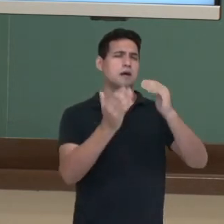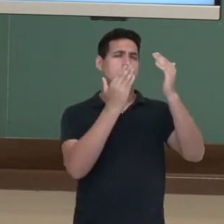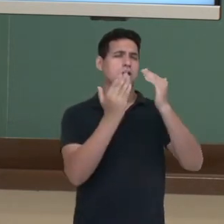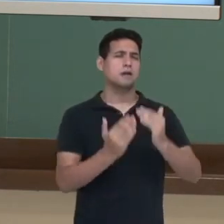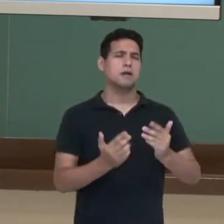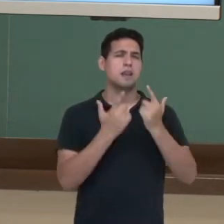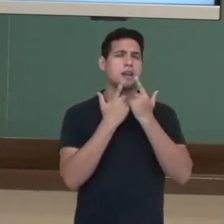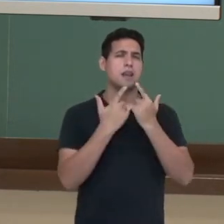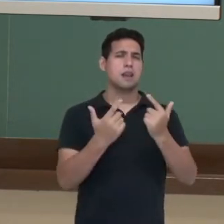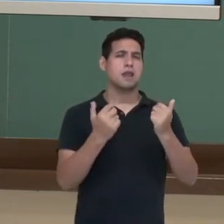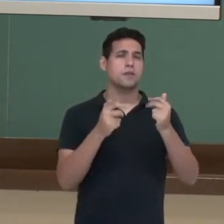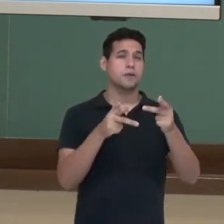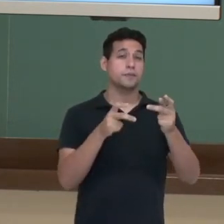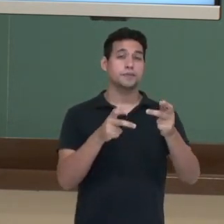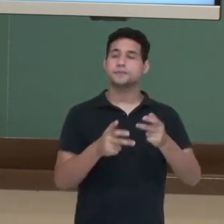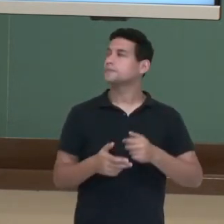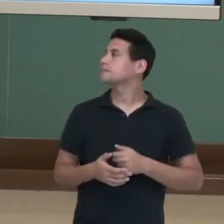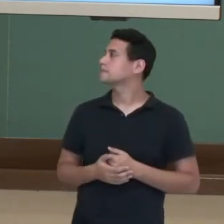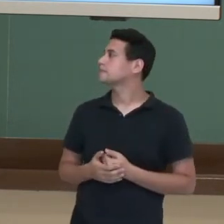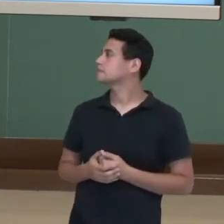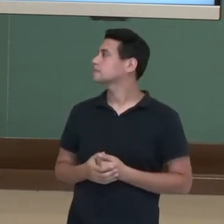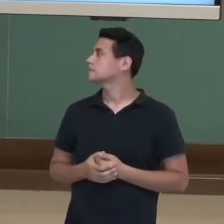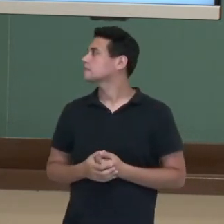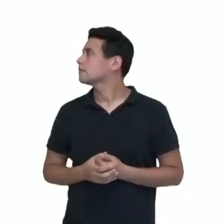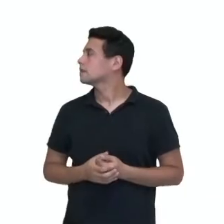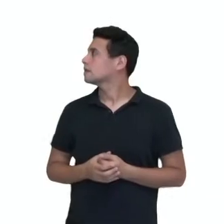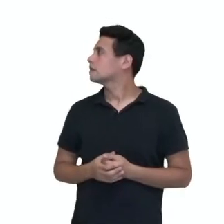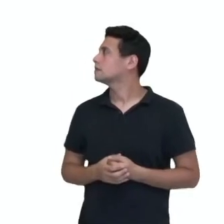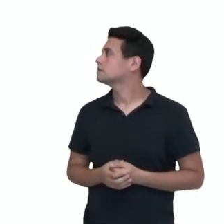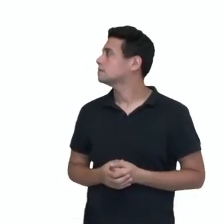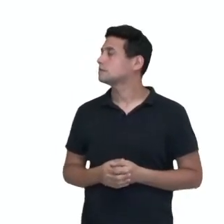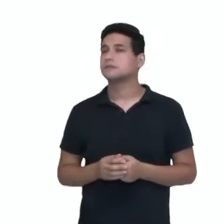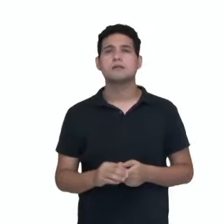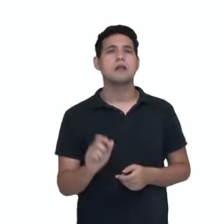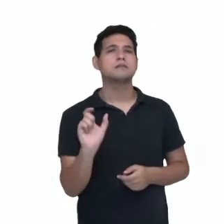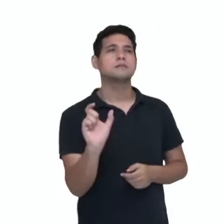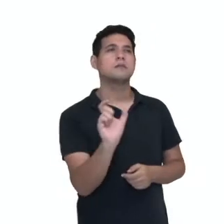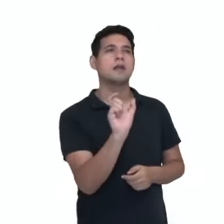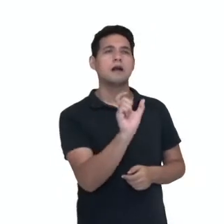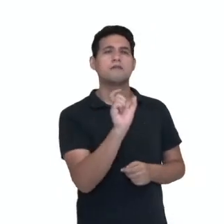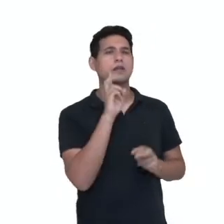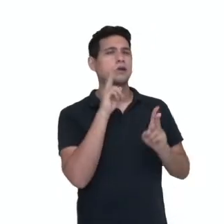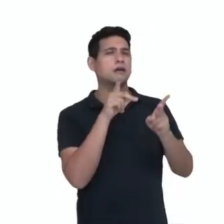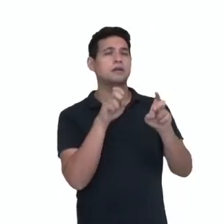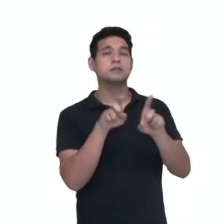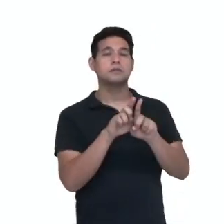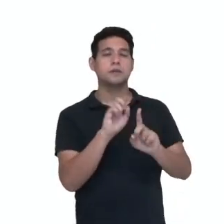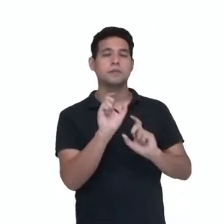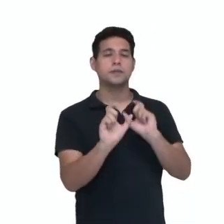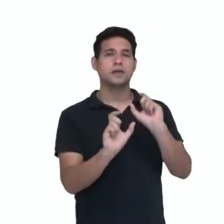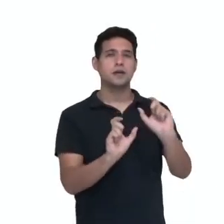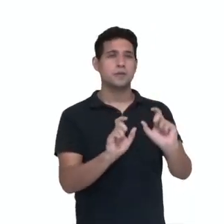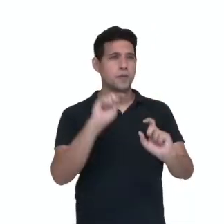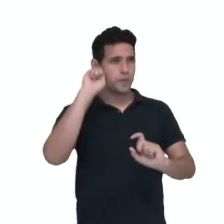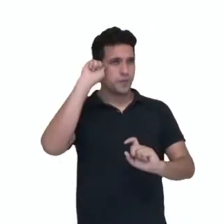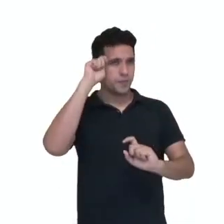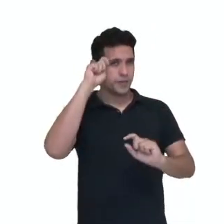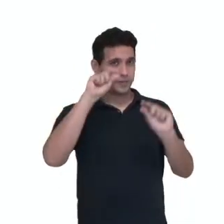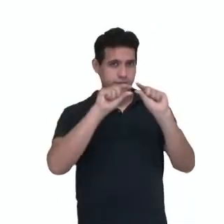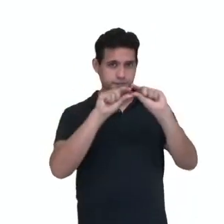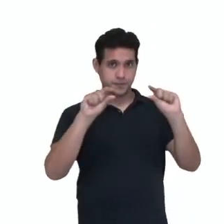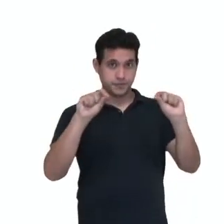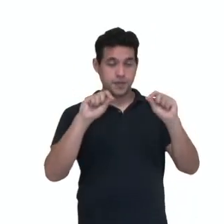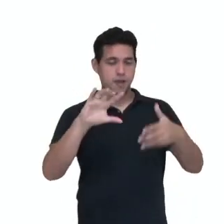lengua. Vamos analizar. Agora vamos para la lengua. Las palabras, vamos observar as palavras em negrito. Em